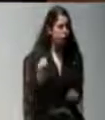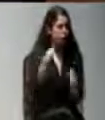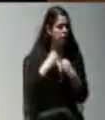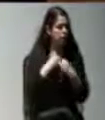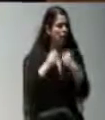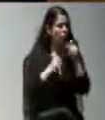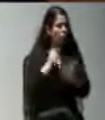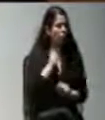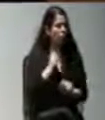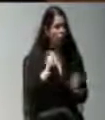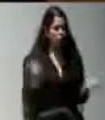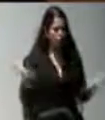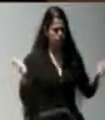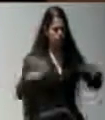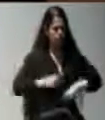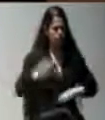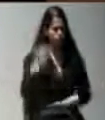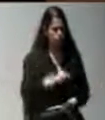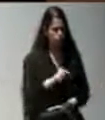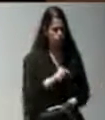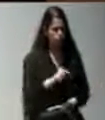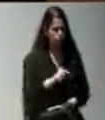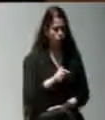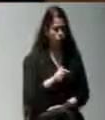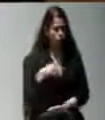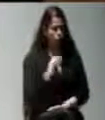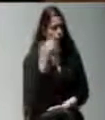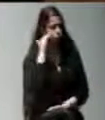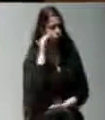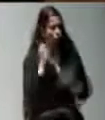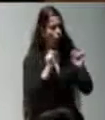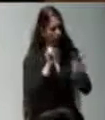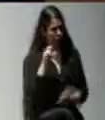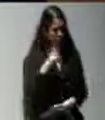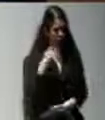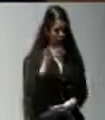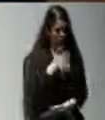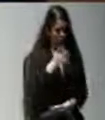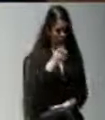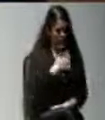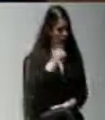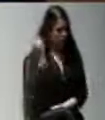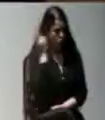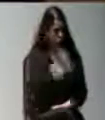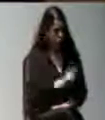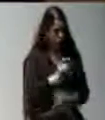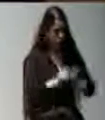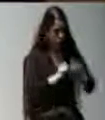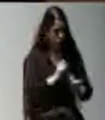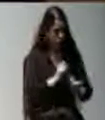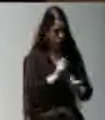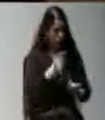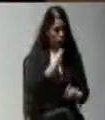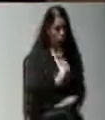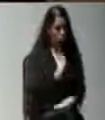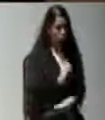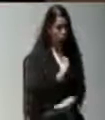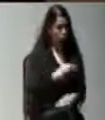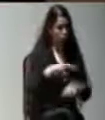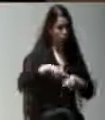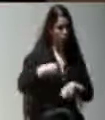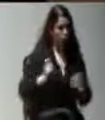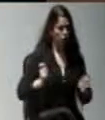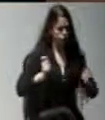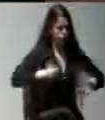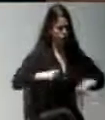que quem tem medo, quem não consegue sobreviver à nossa potência, são eles e não nós, não o